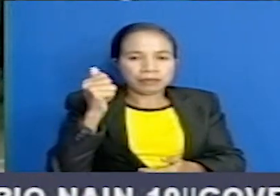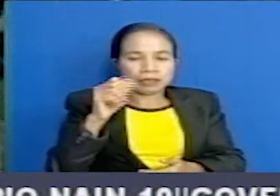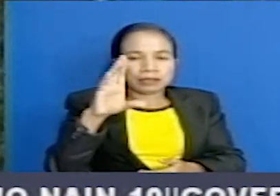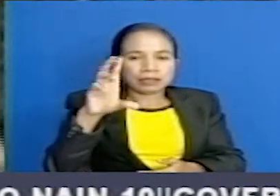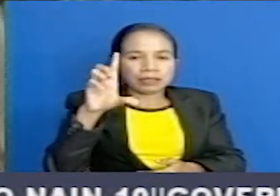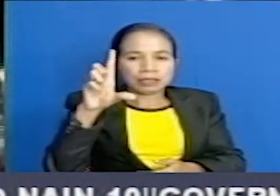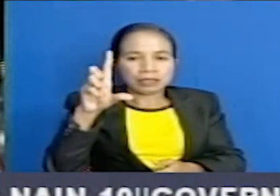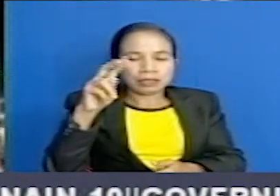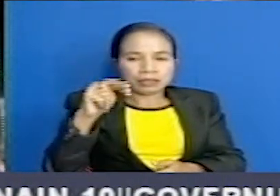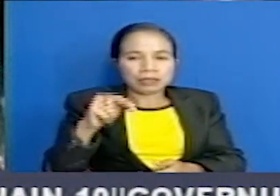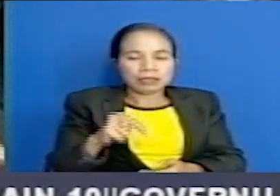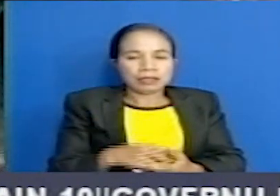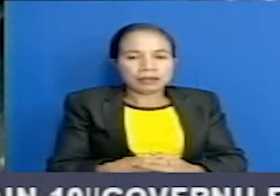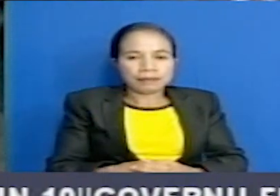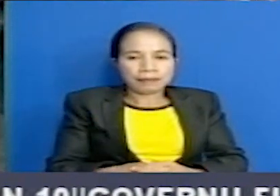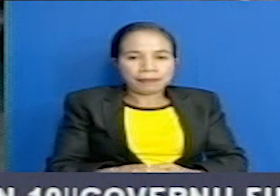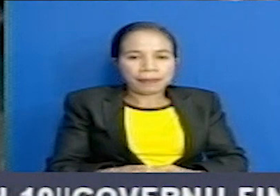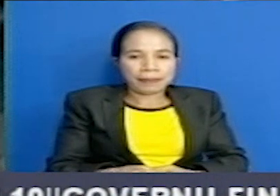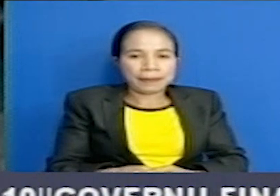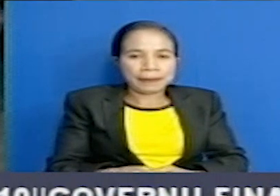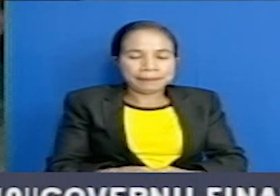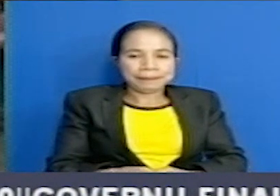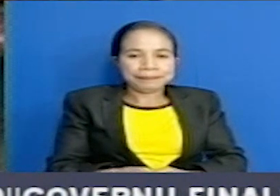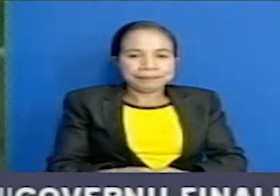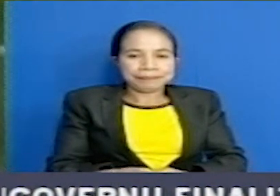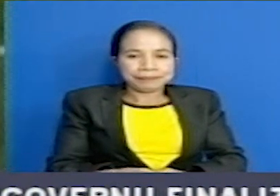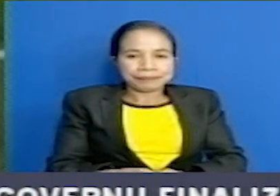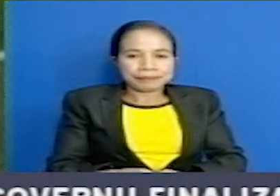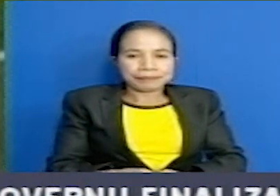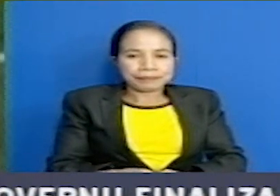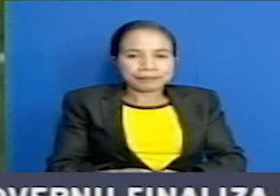MACLN. João da Costa, Cristóvão Silva, RTTL.